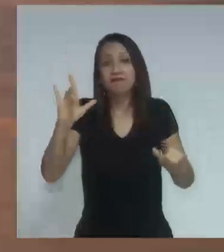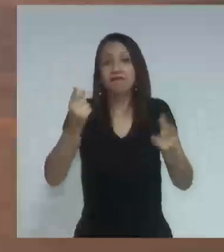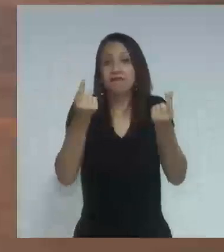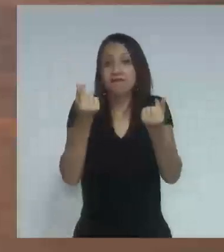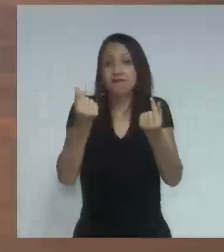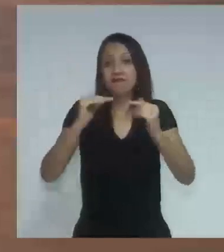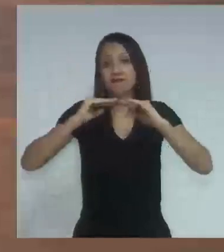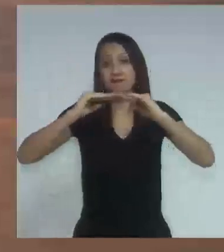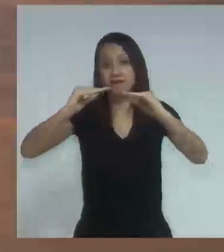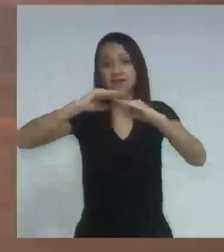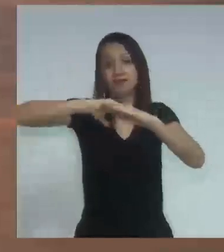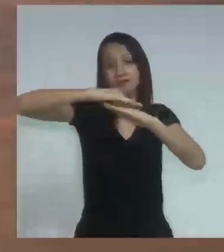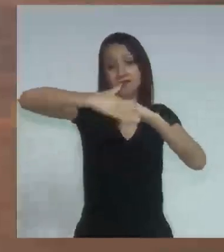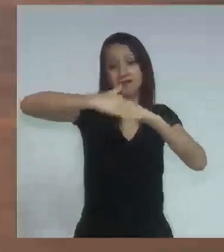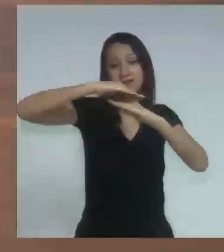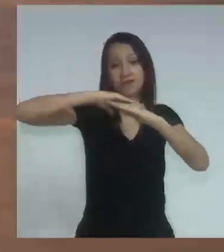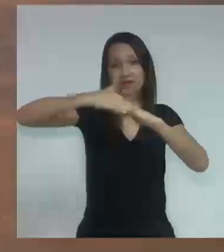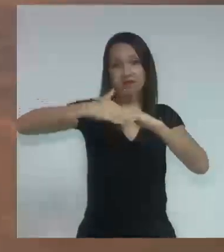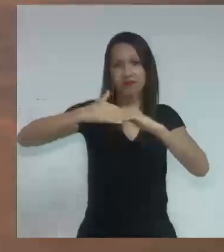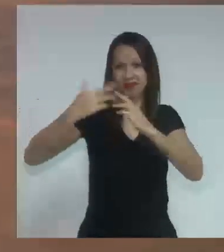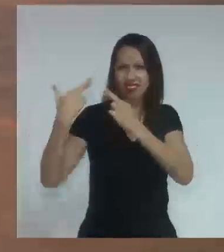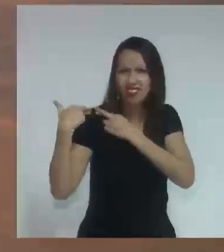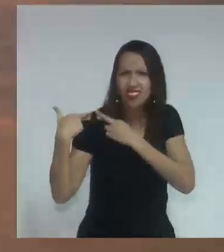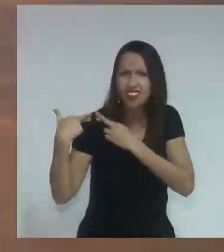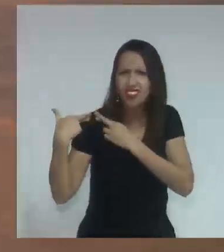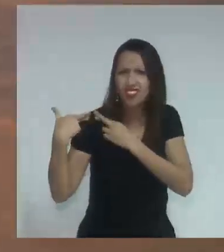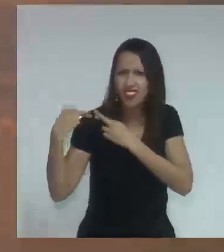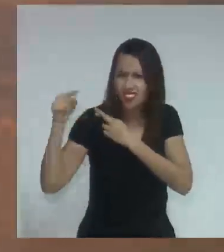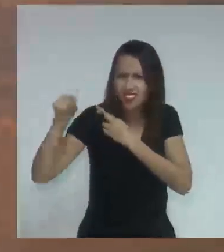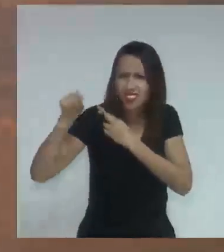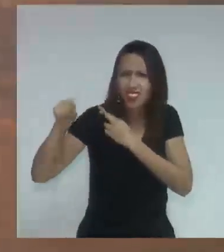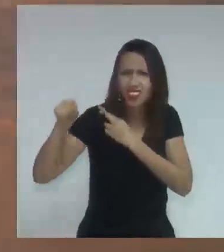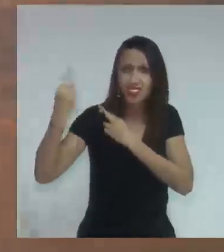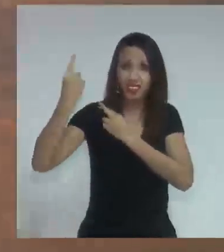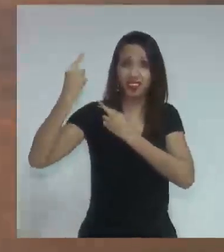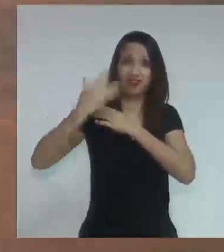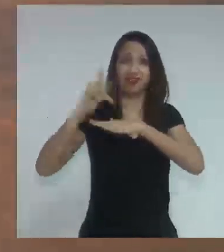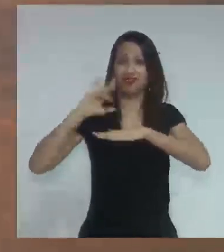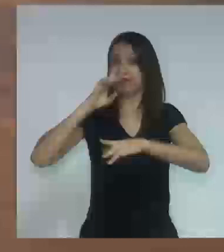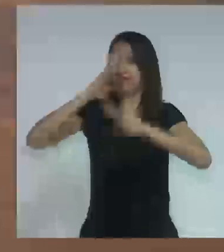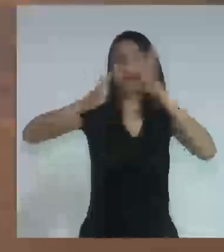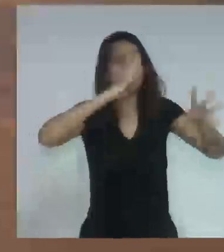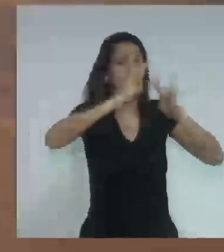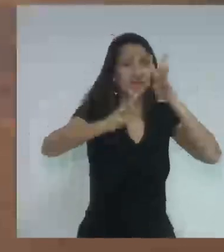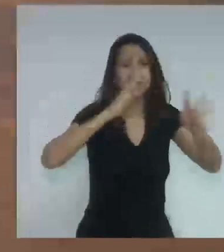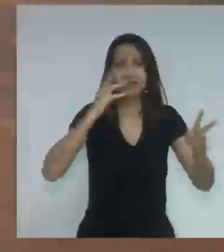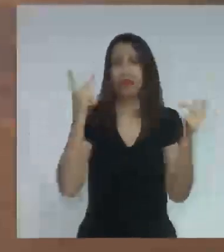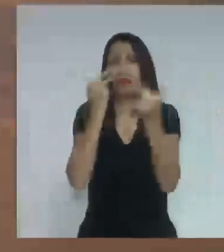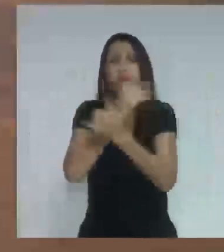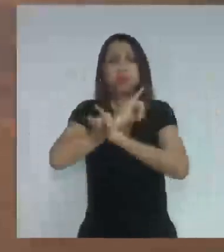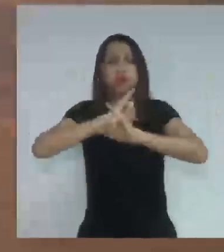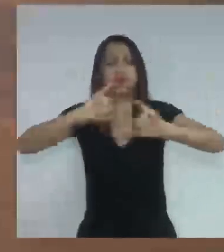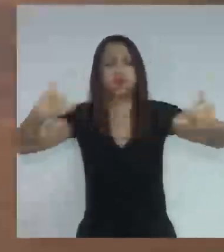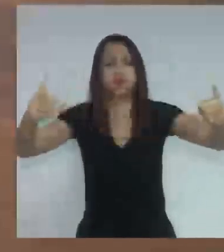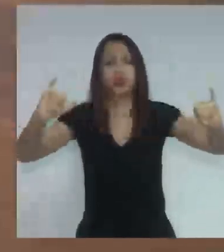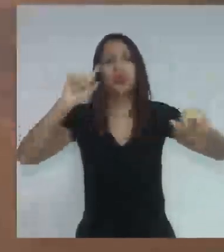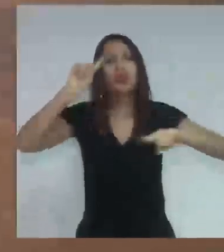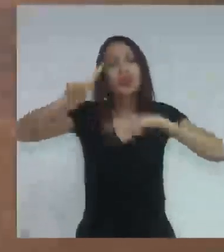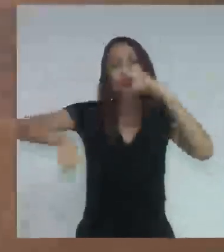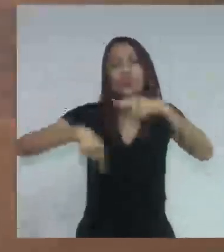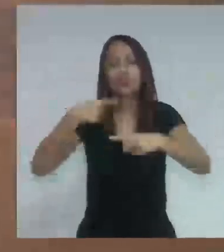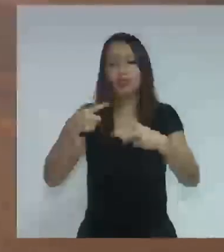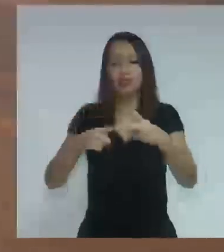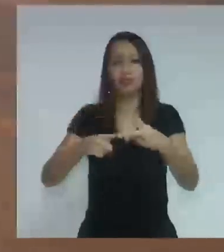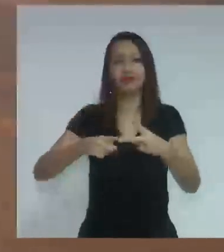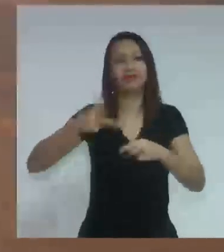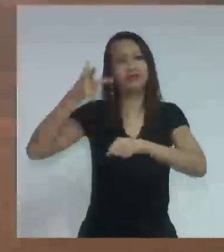telhado. Isso é responsável? Primeiro vem nas redes sociais, ataca, fala o que for, e depois grava um vídeo